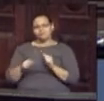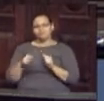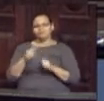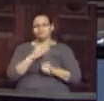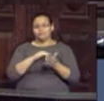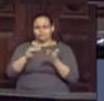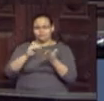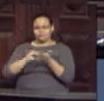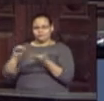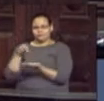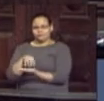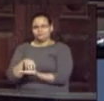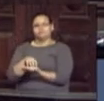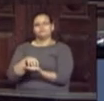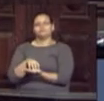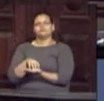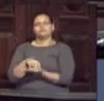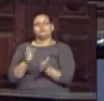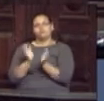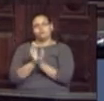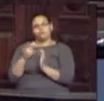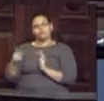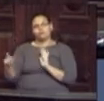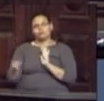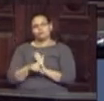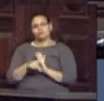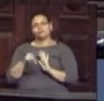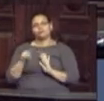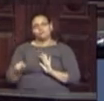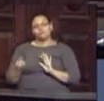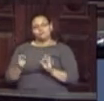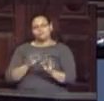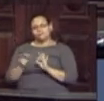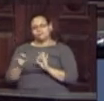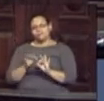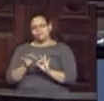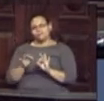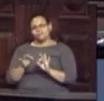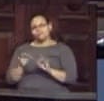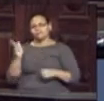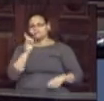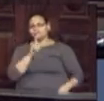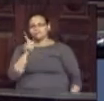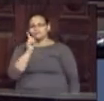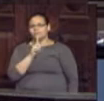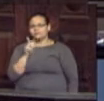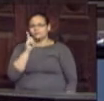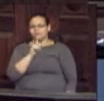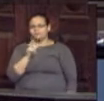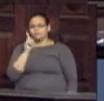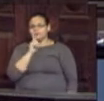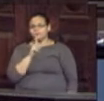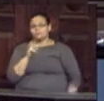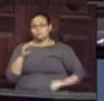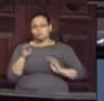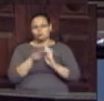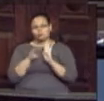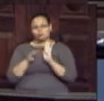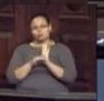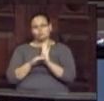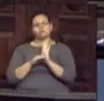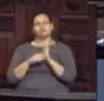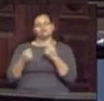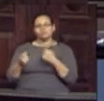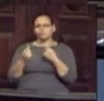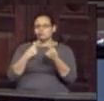secretário, com suas equipes, com a sua equipe também, de maneira que este planejamento ganhe o caráter de um planejamento